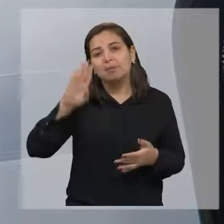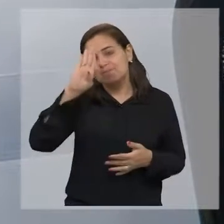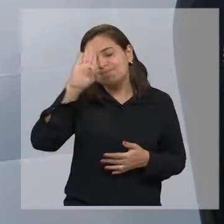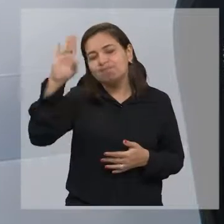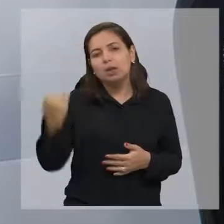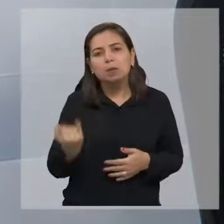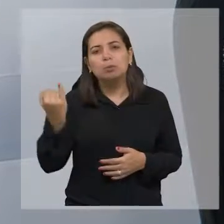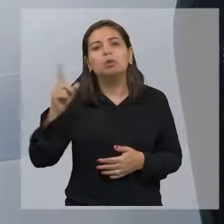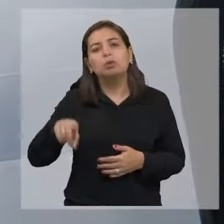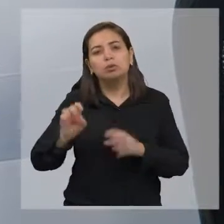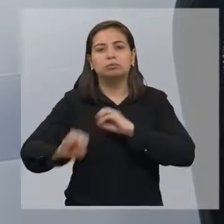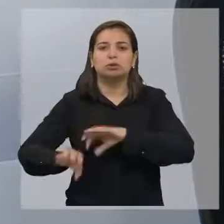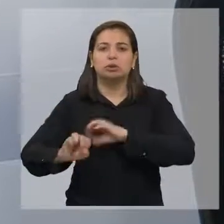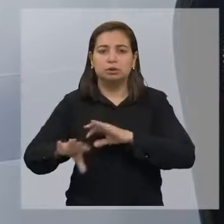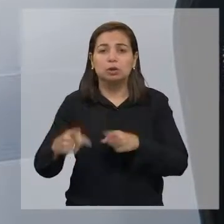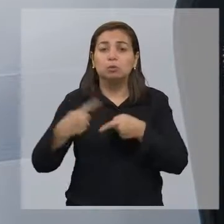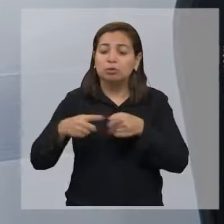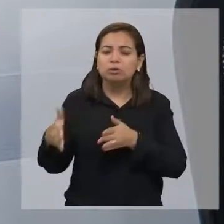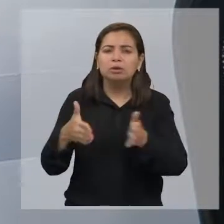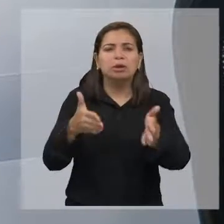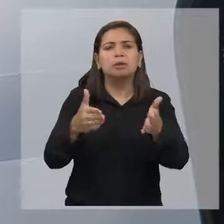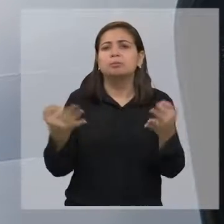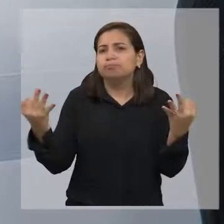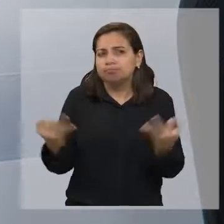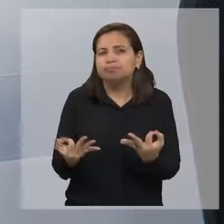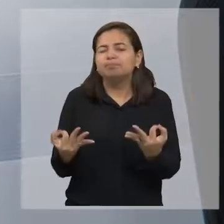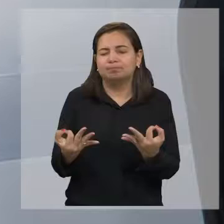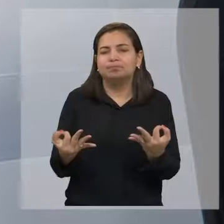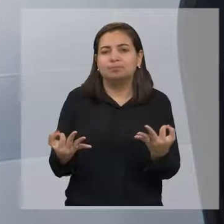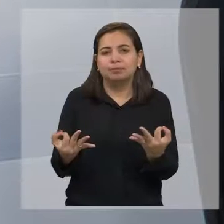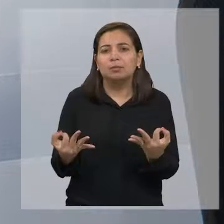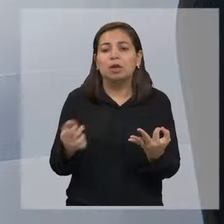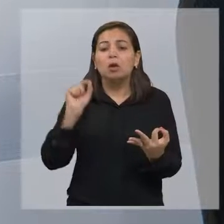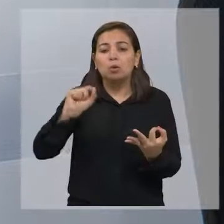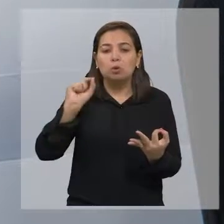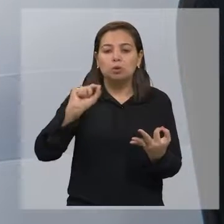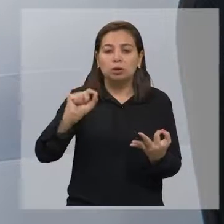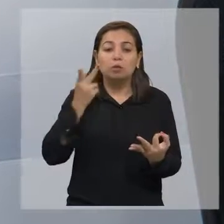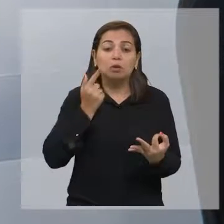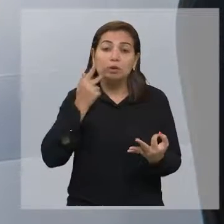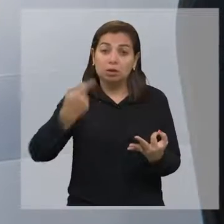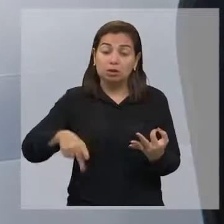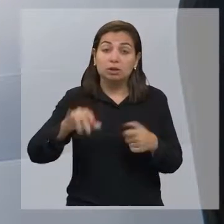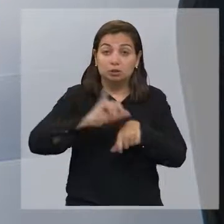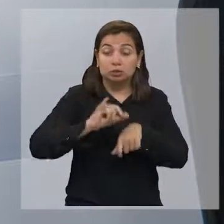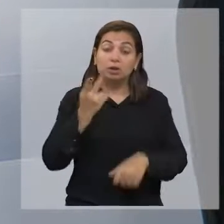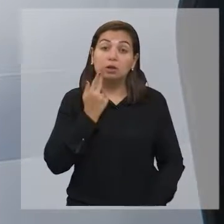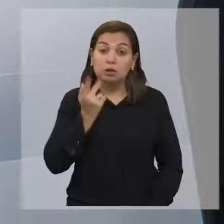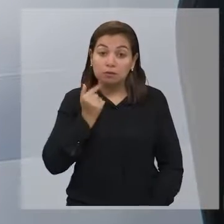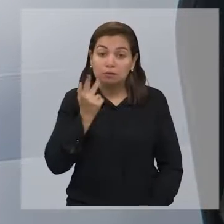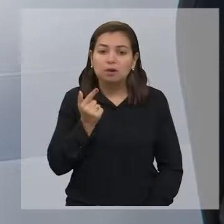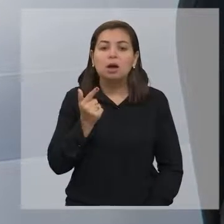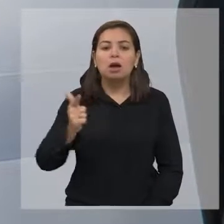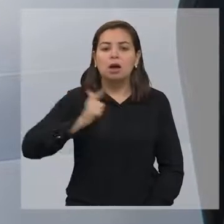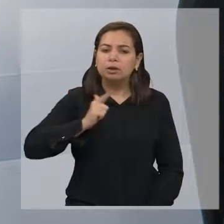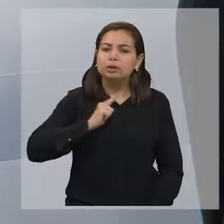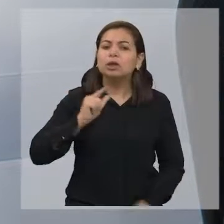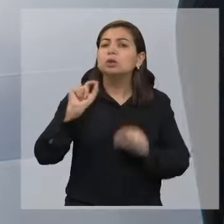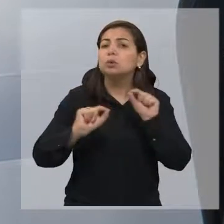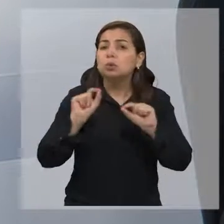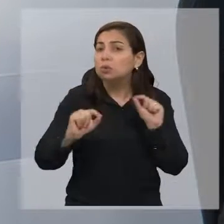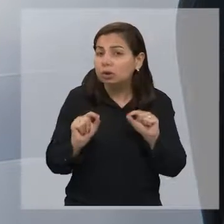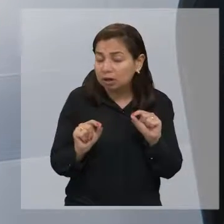educação é o caminho sempre. E a gente fica muito feliz porque Fortaleza e o estado do Ceará são referências de